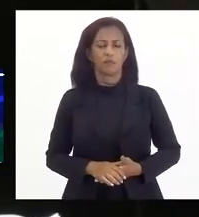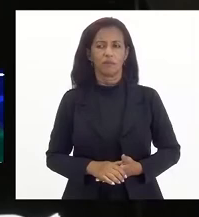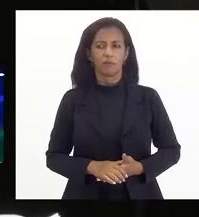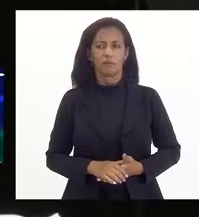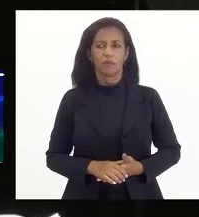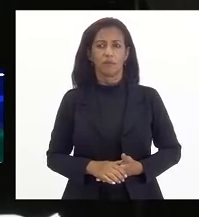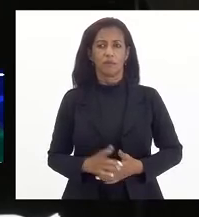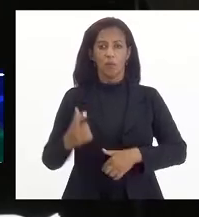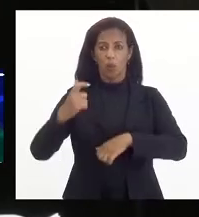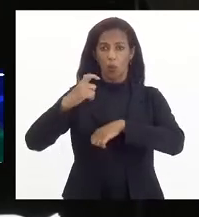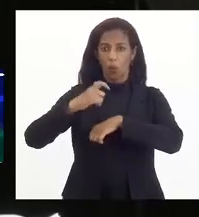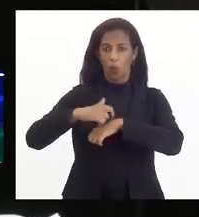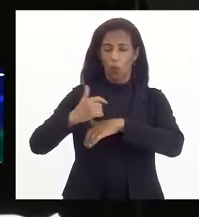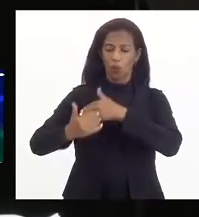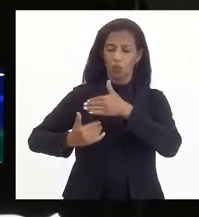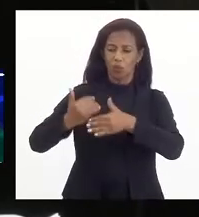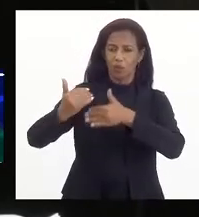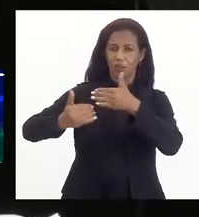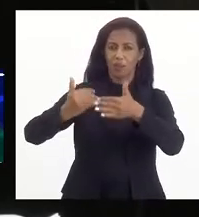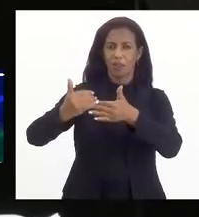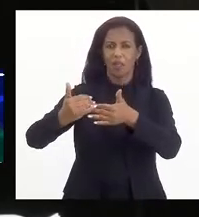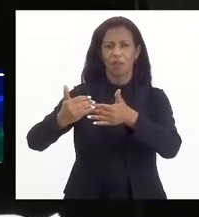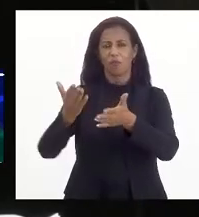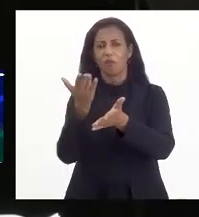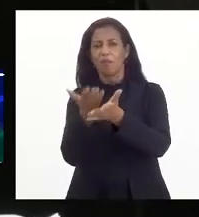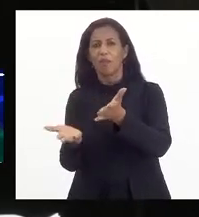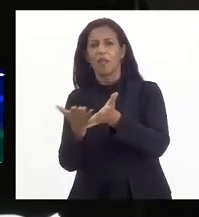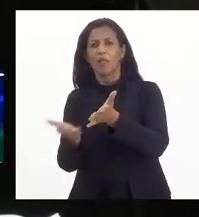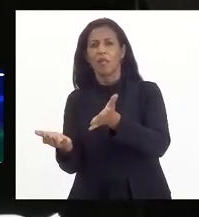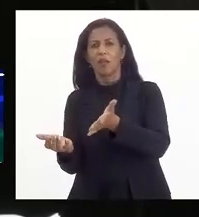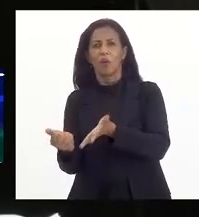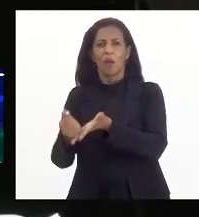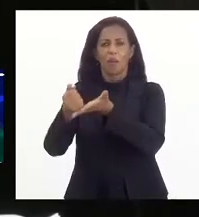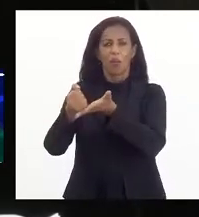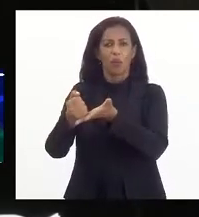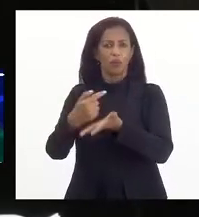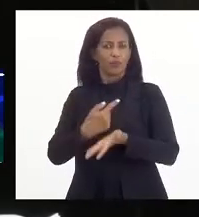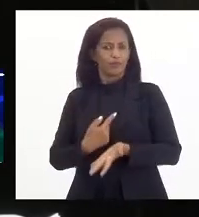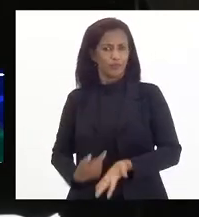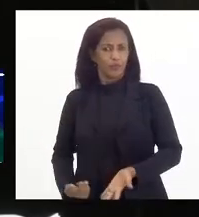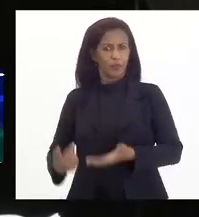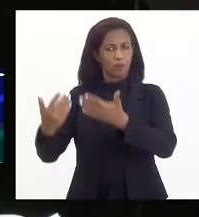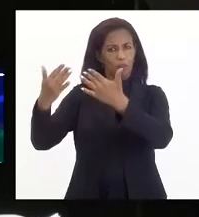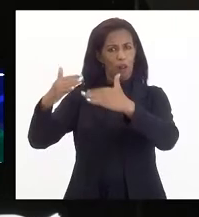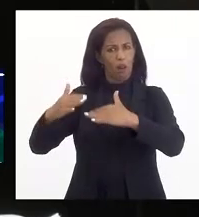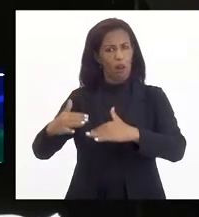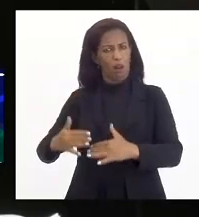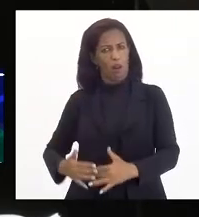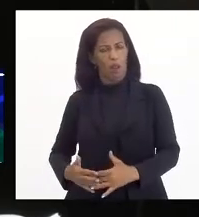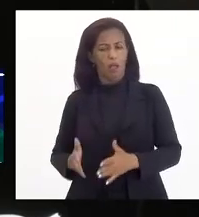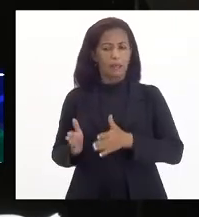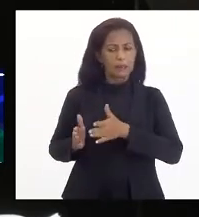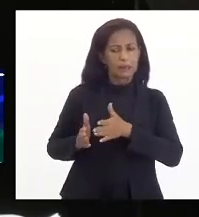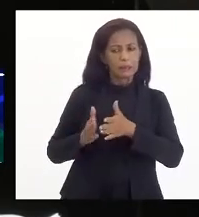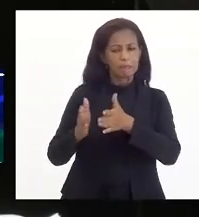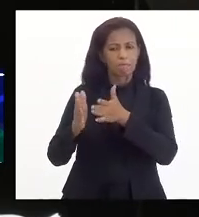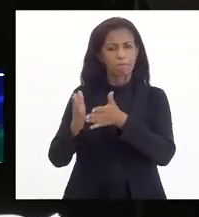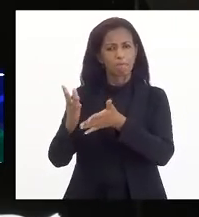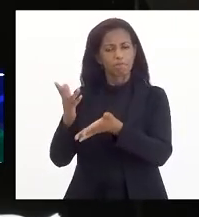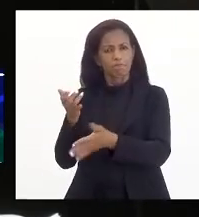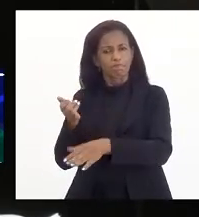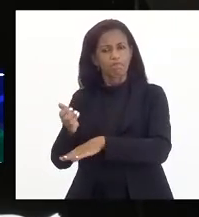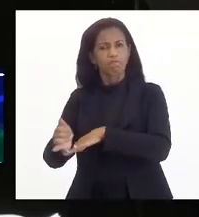e com tempo ao essa foi perdendo apoio governamental e foi se descaracterizando indo no caminho equivocado